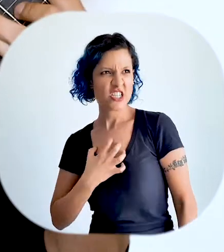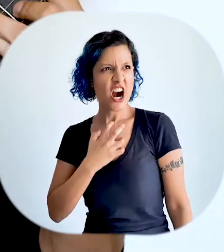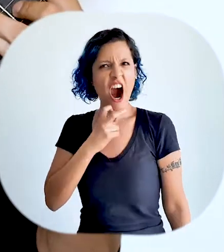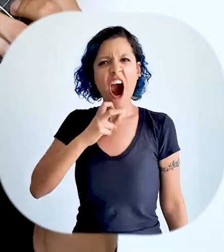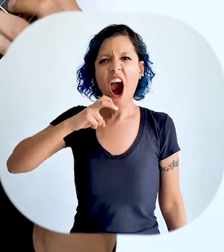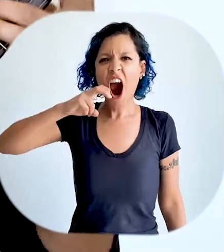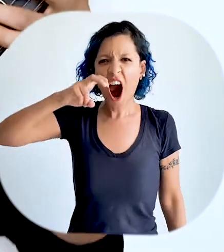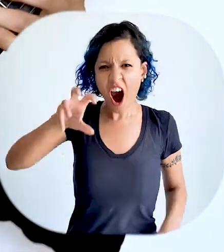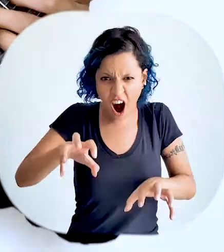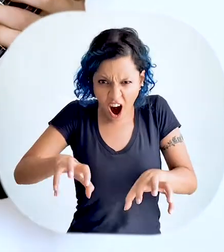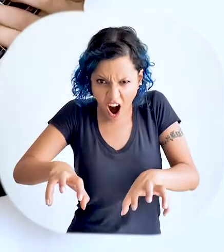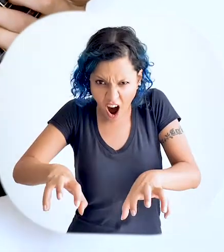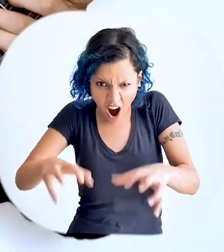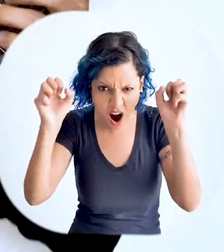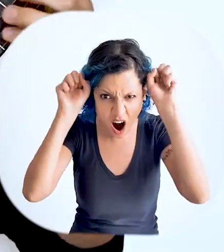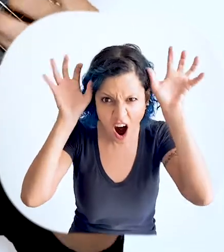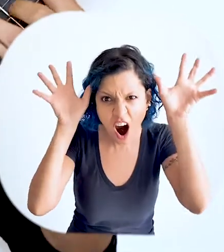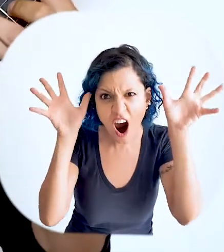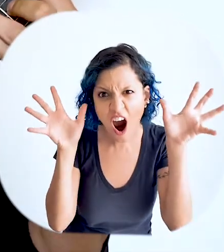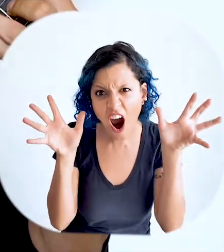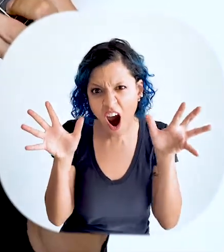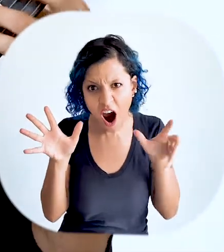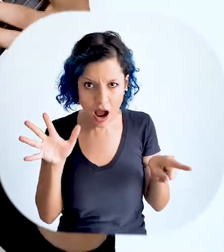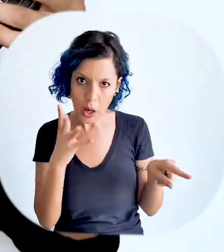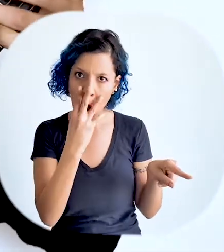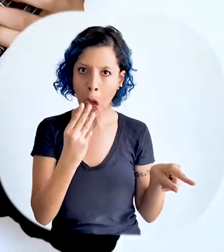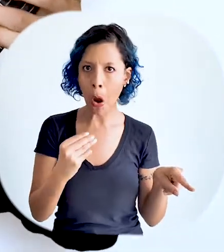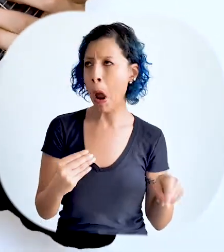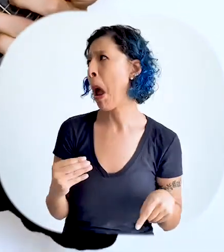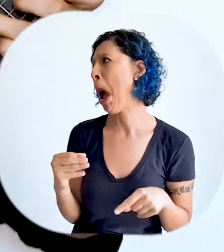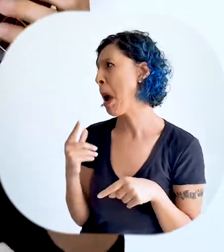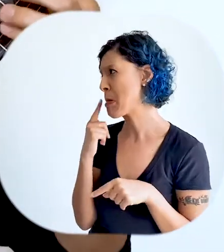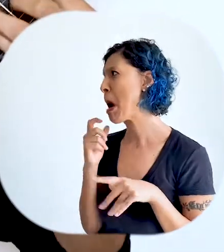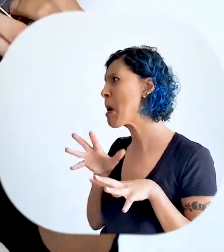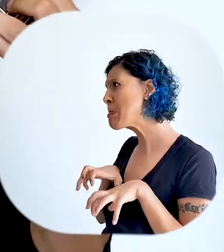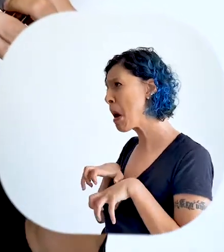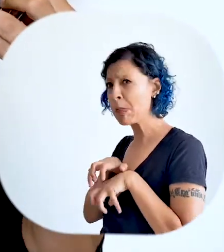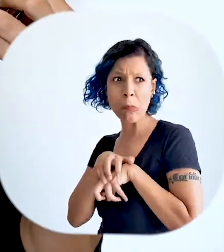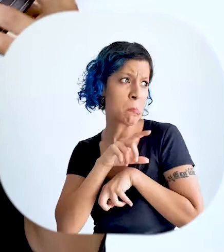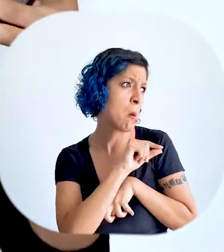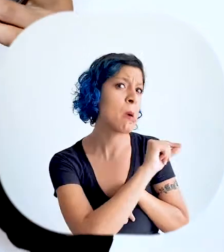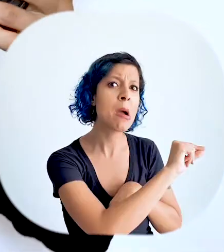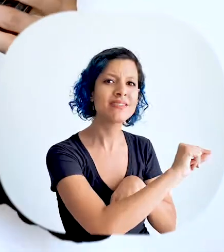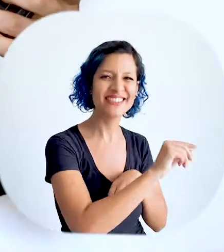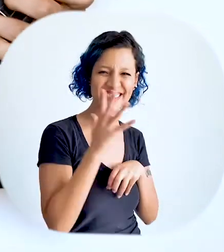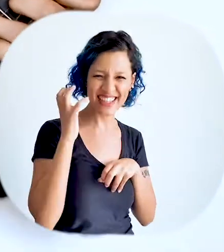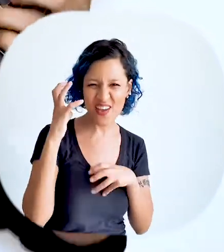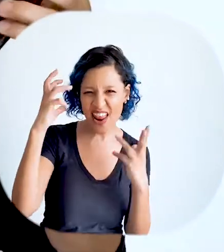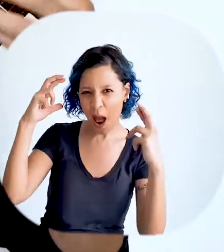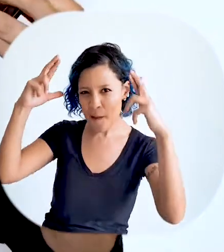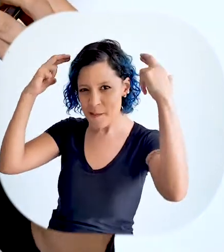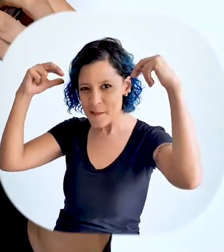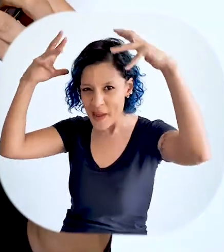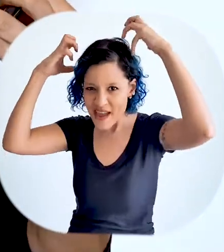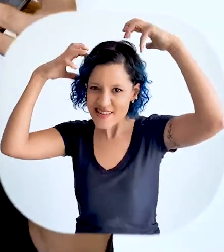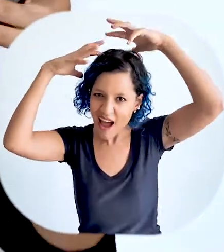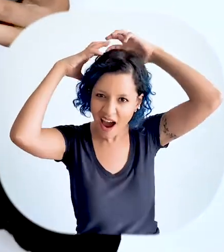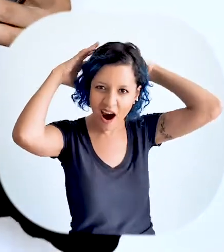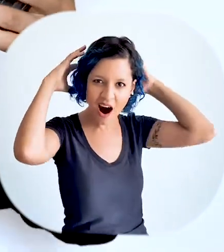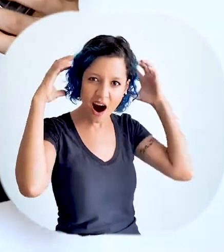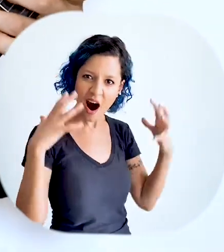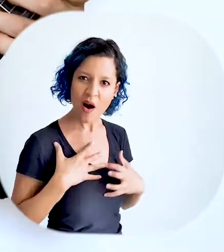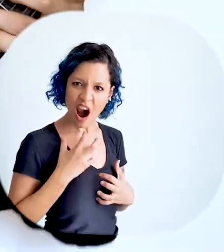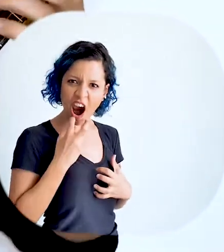faz lobo chorar. Canta com a gente, Leonardo, Bernardo, pode acreditar. Tem peito